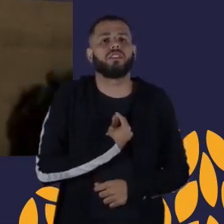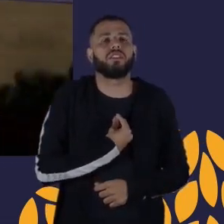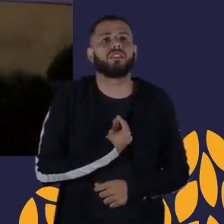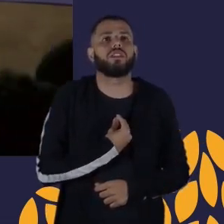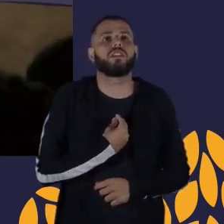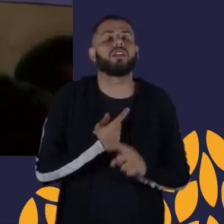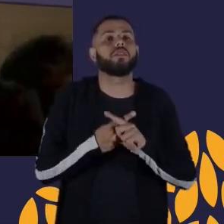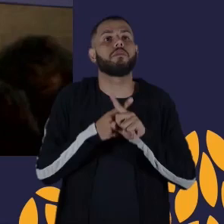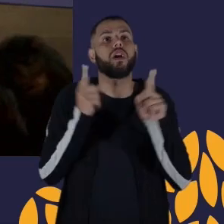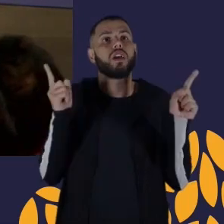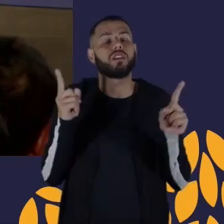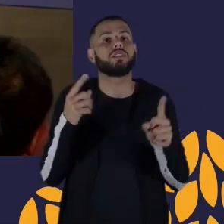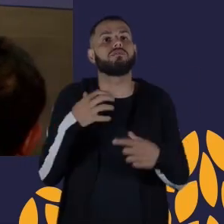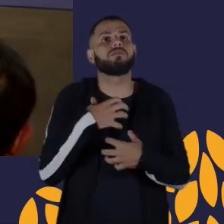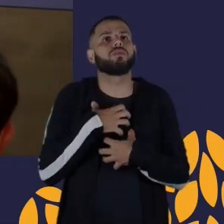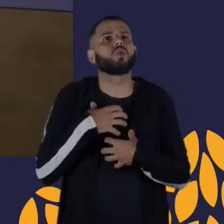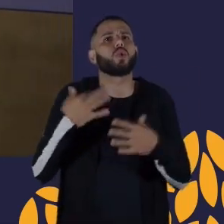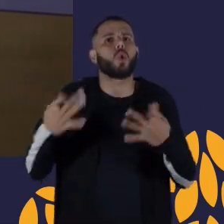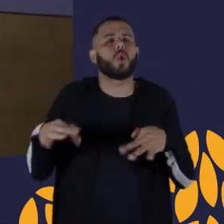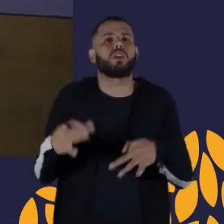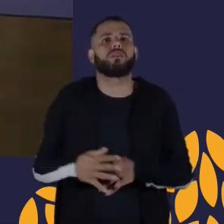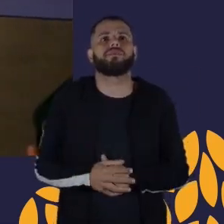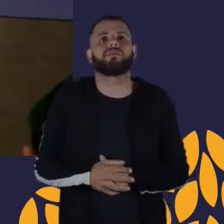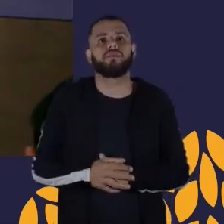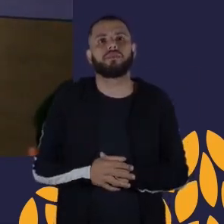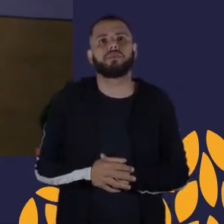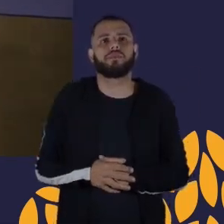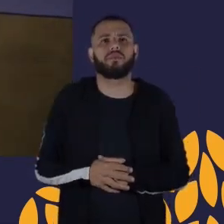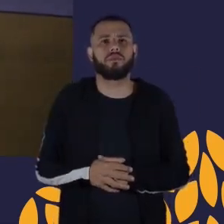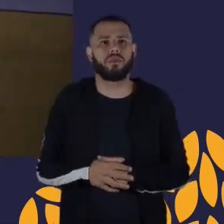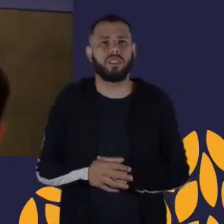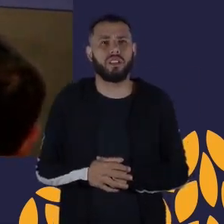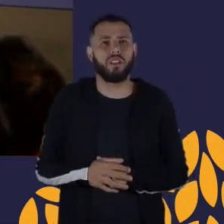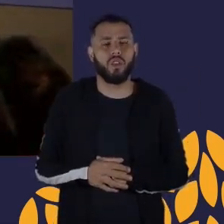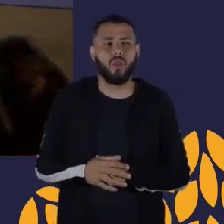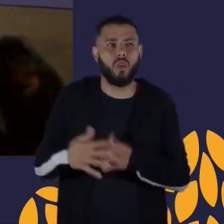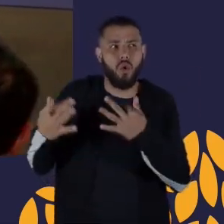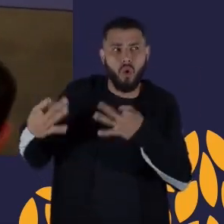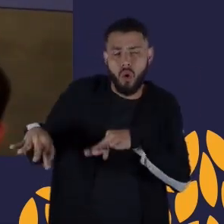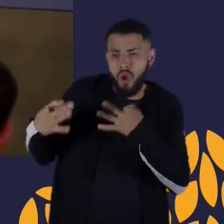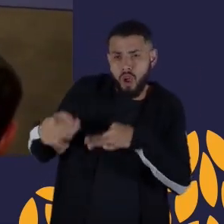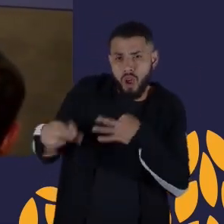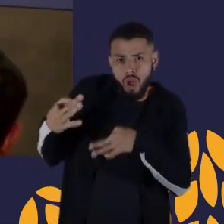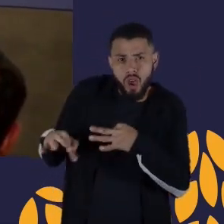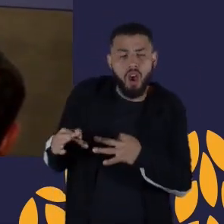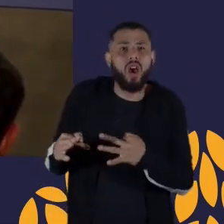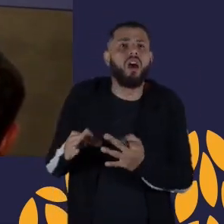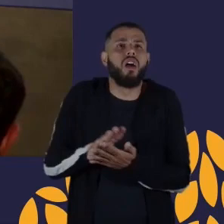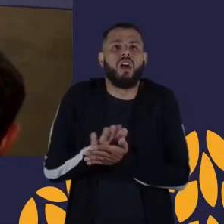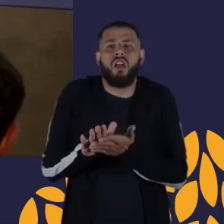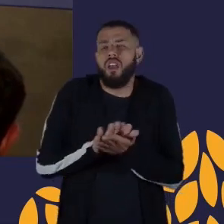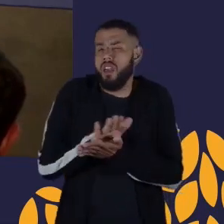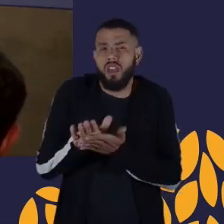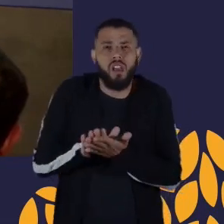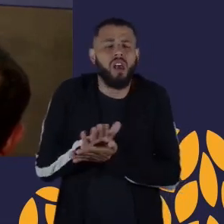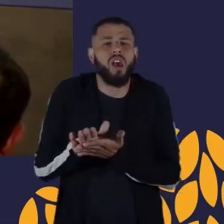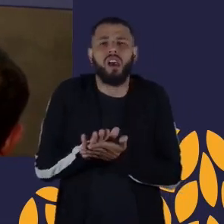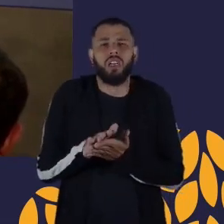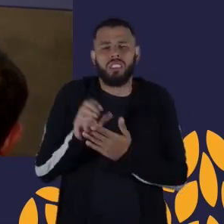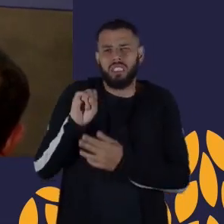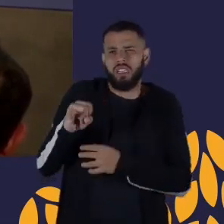com paciente com dor. Dor, eu uso dor neuropática, dor crônica, e particularmente